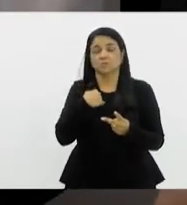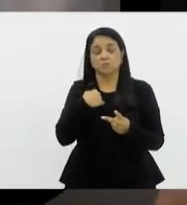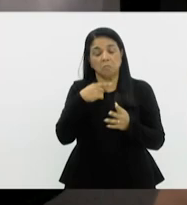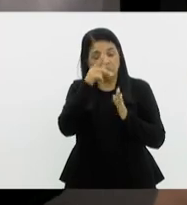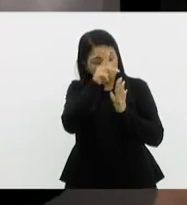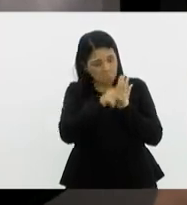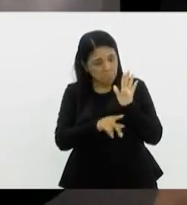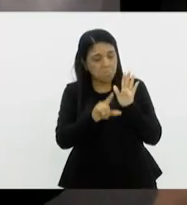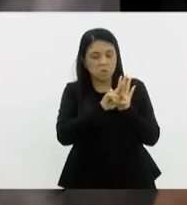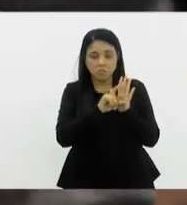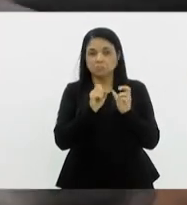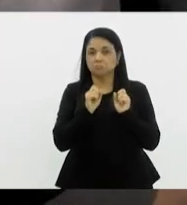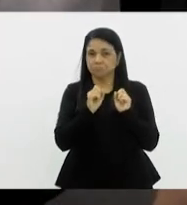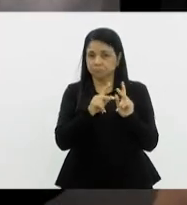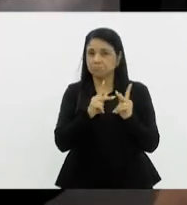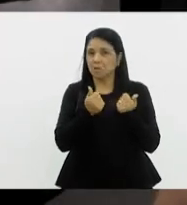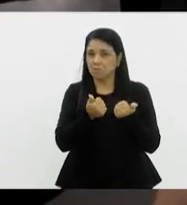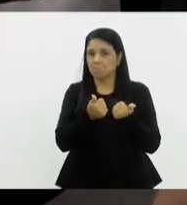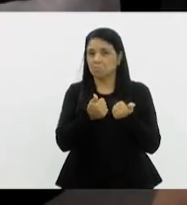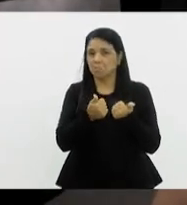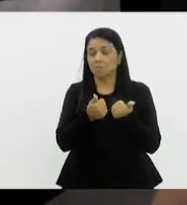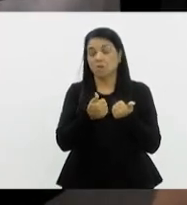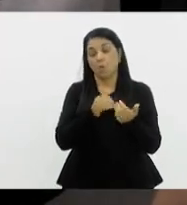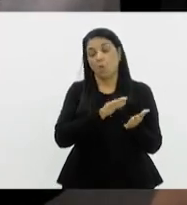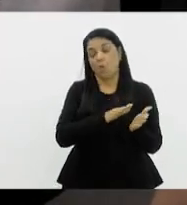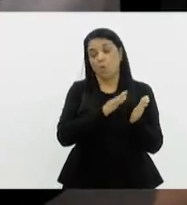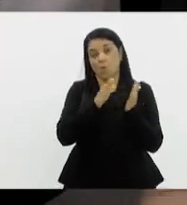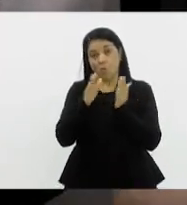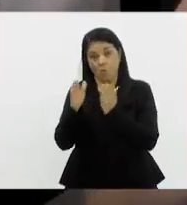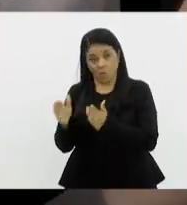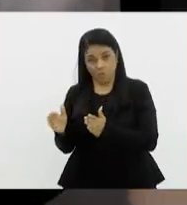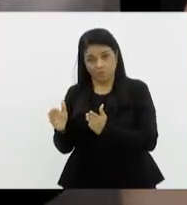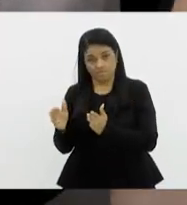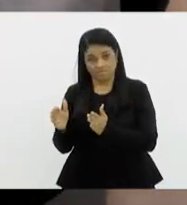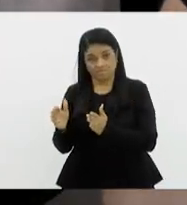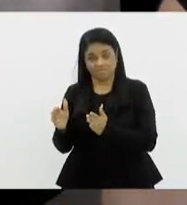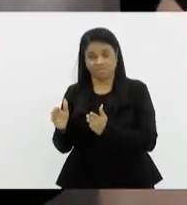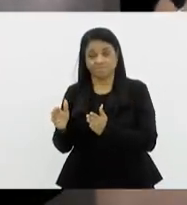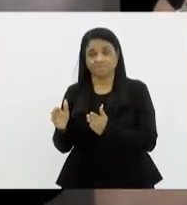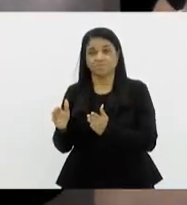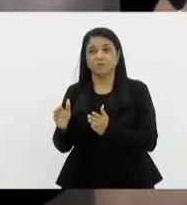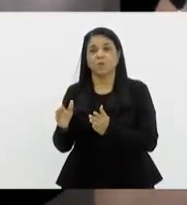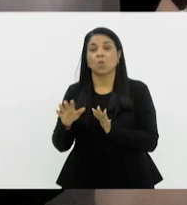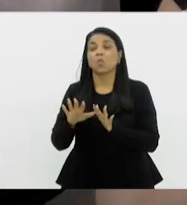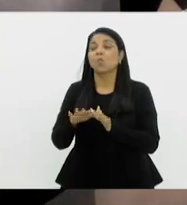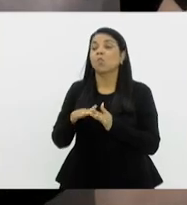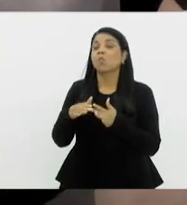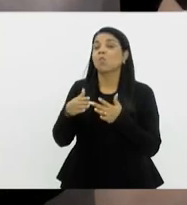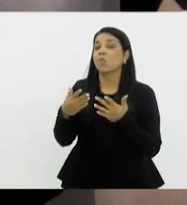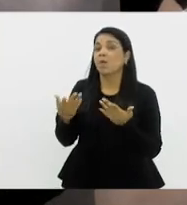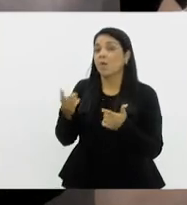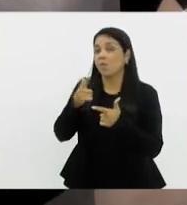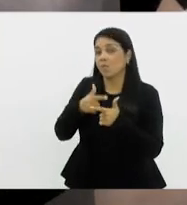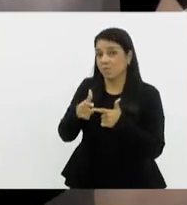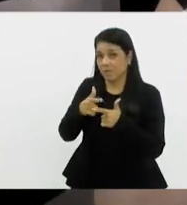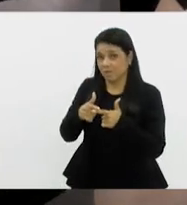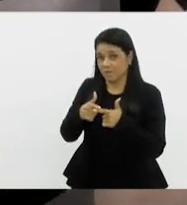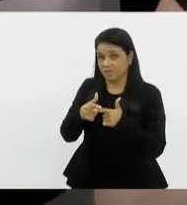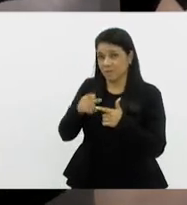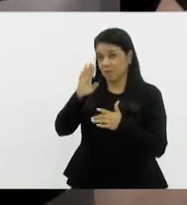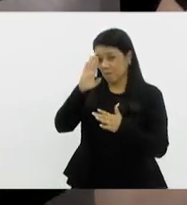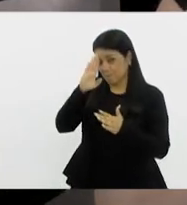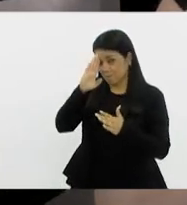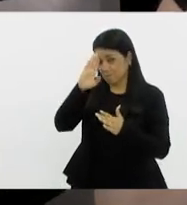Excelência ok. Por outro lado, qual é a questão? A principal